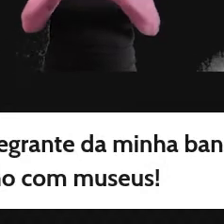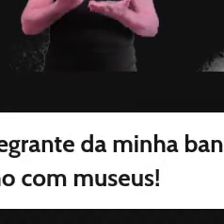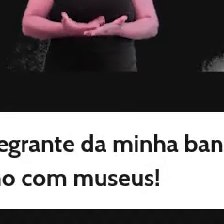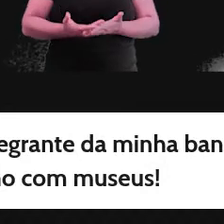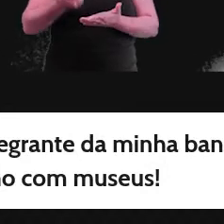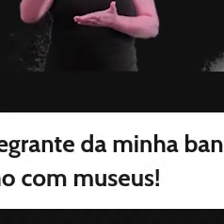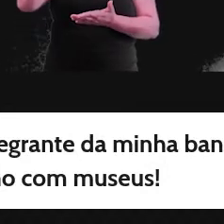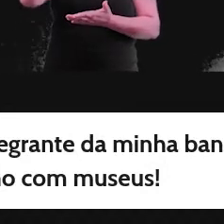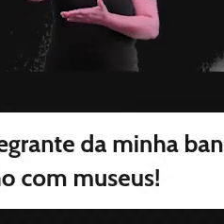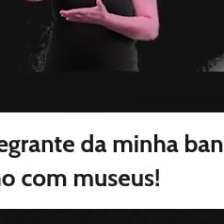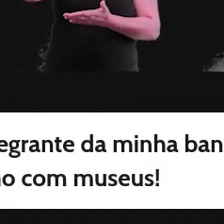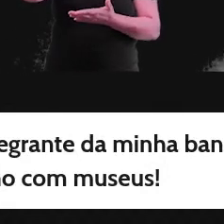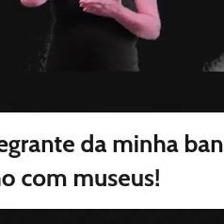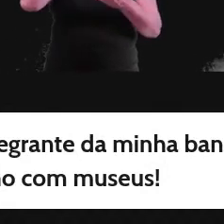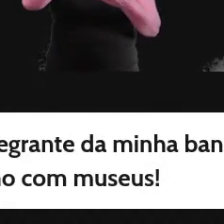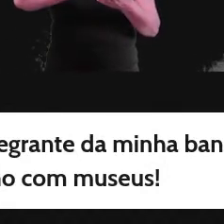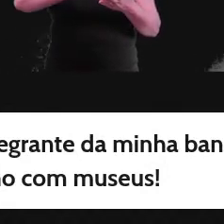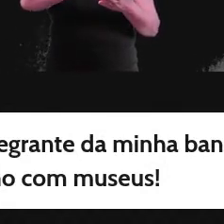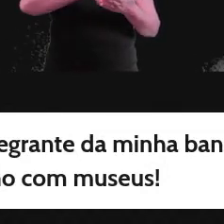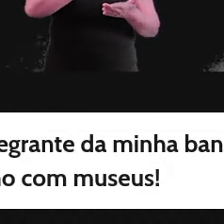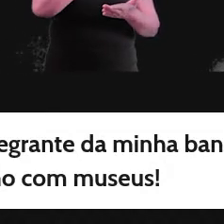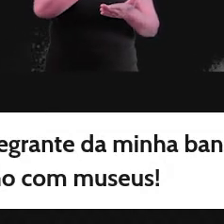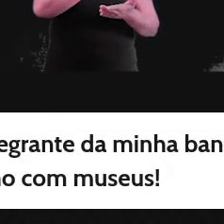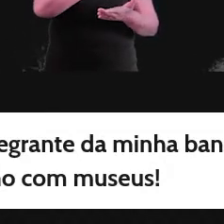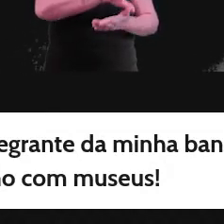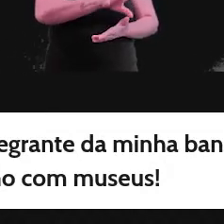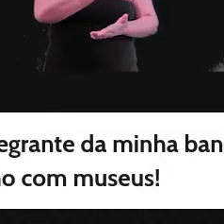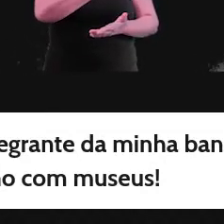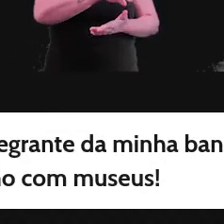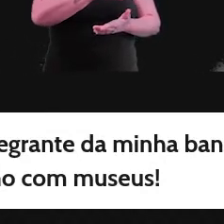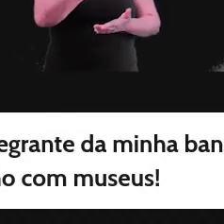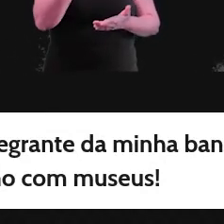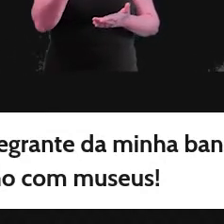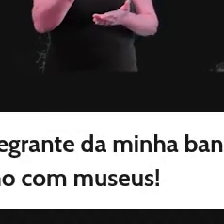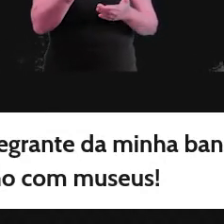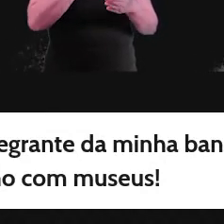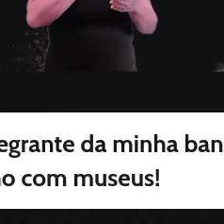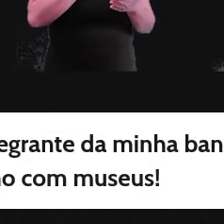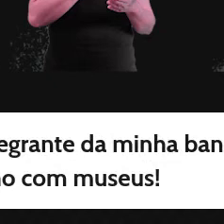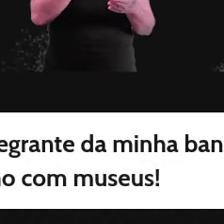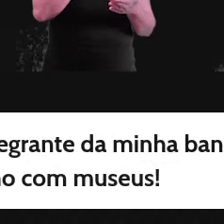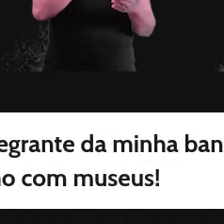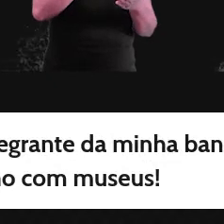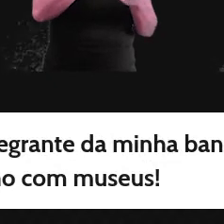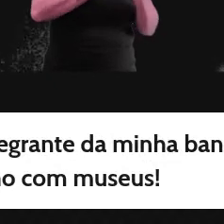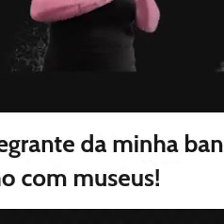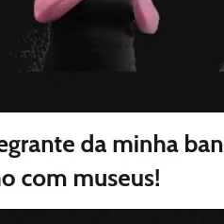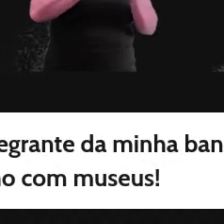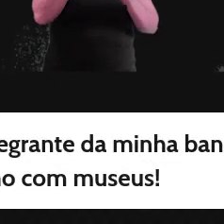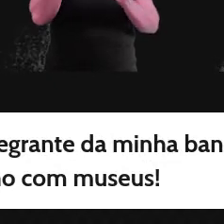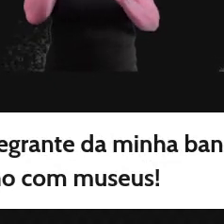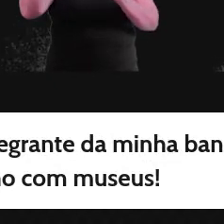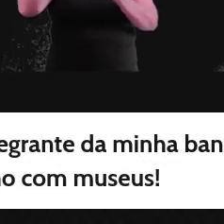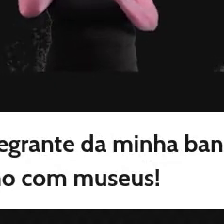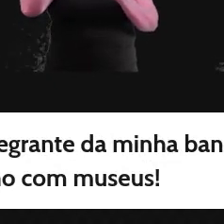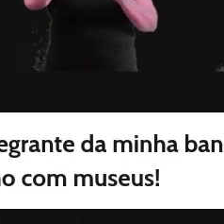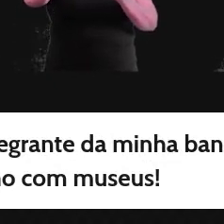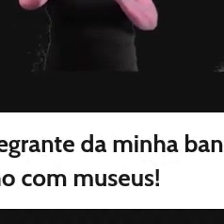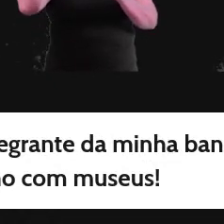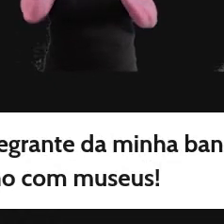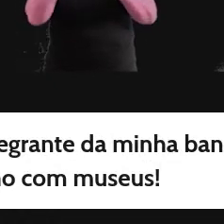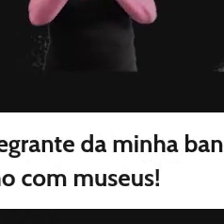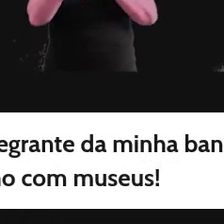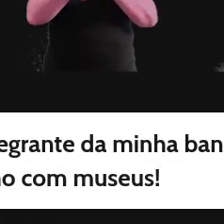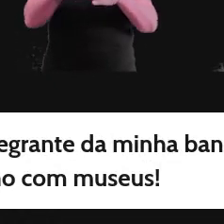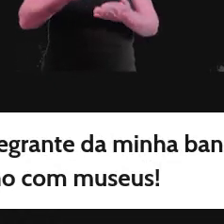partir desses formatos, que a gente também tem conseguido chegar em algumas outras pessoas, mas os